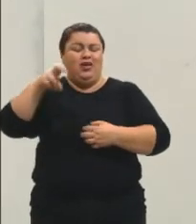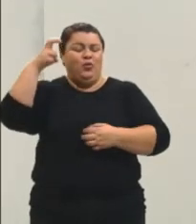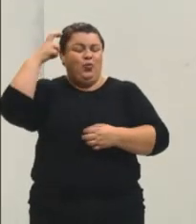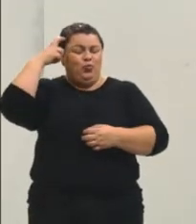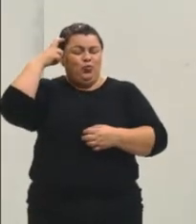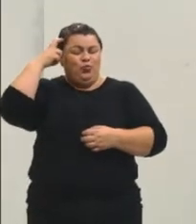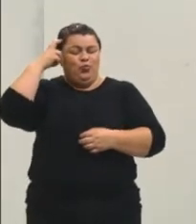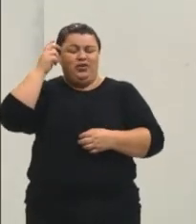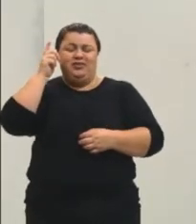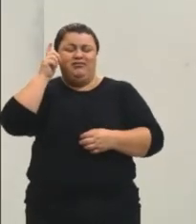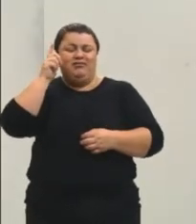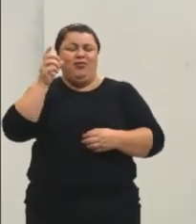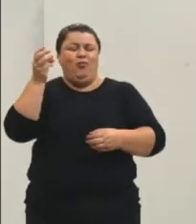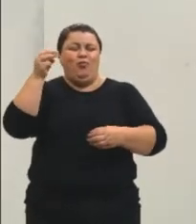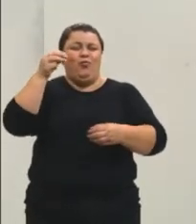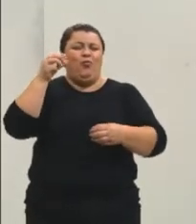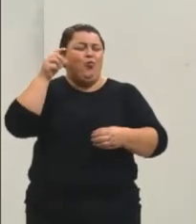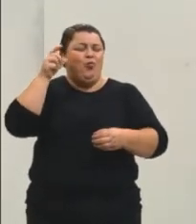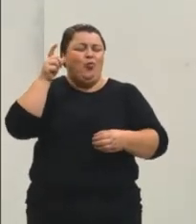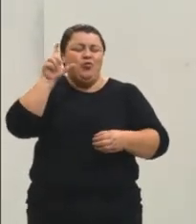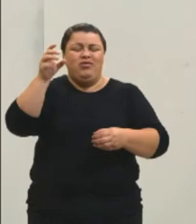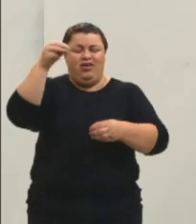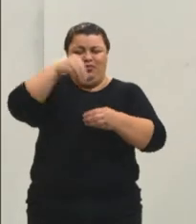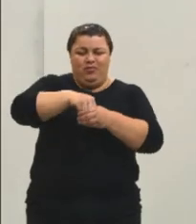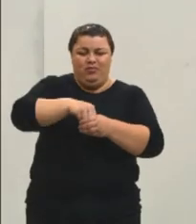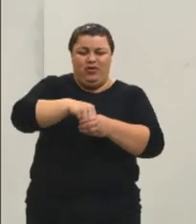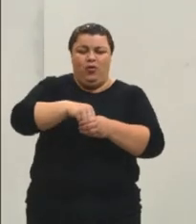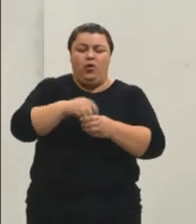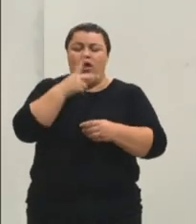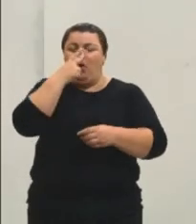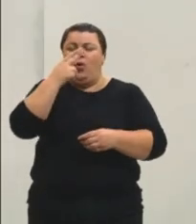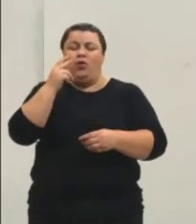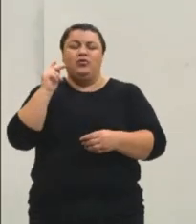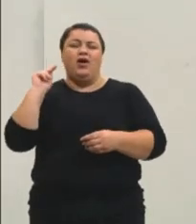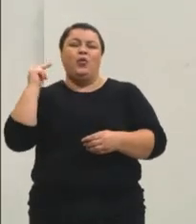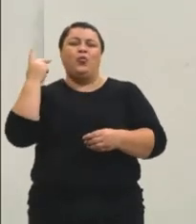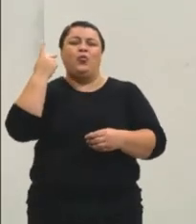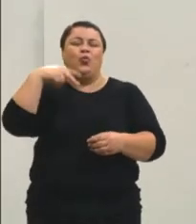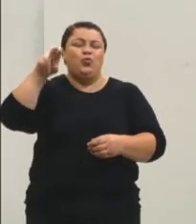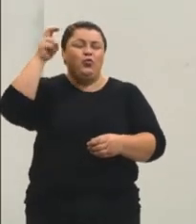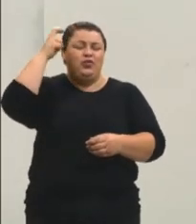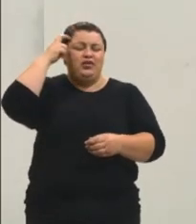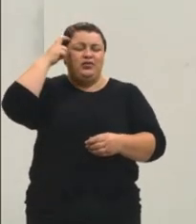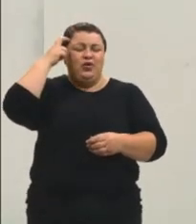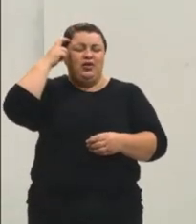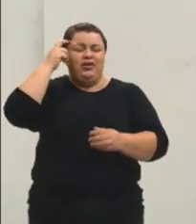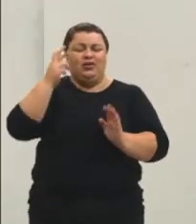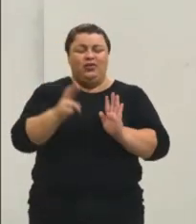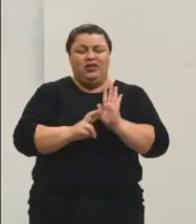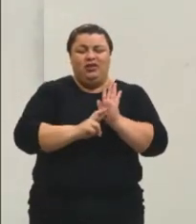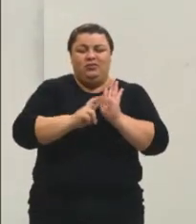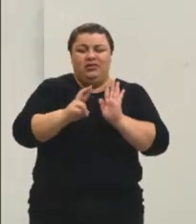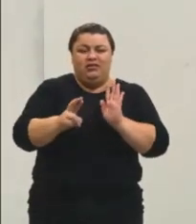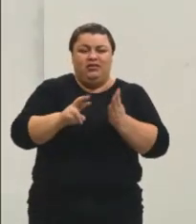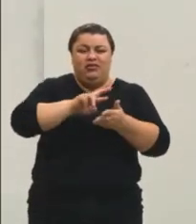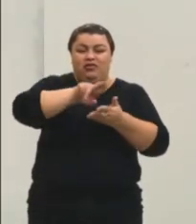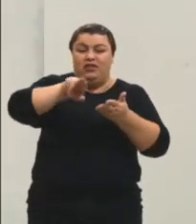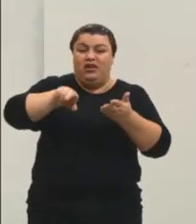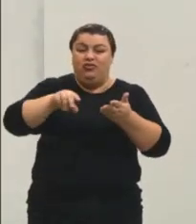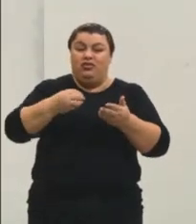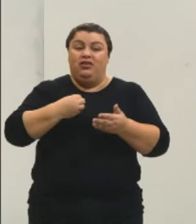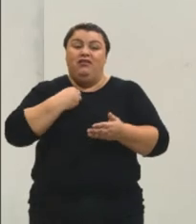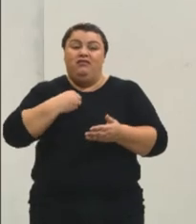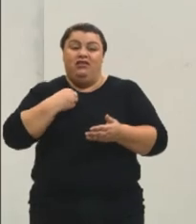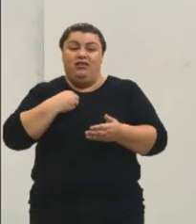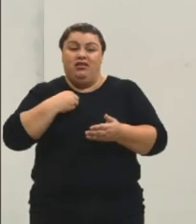Museu da mesma forma que conhecimento histórico não representa essa totalidade essa diversidade daquilo que aconteceu